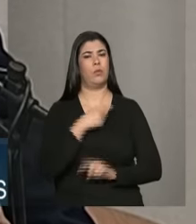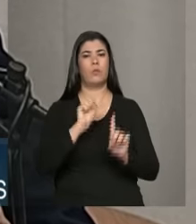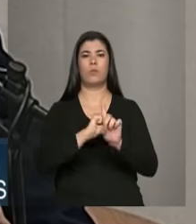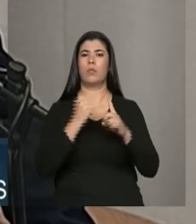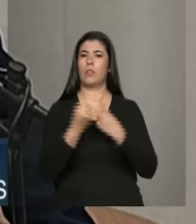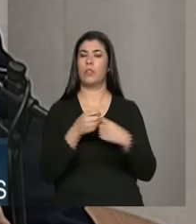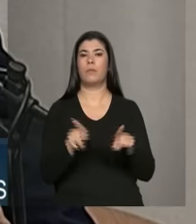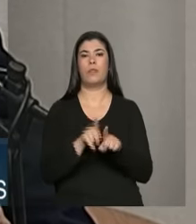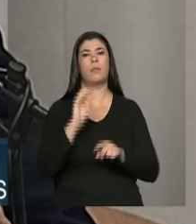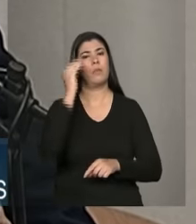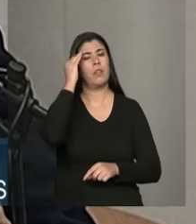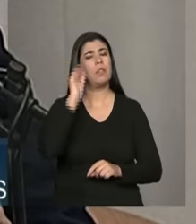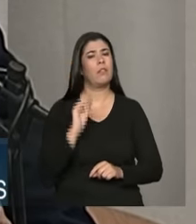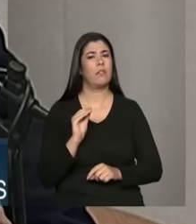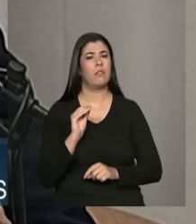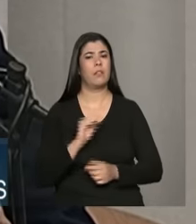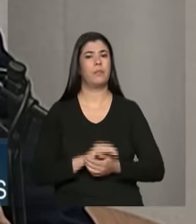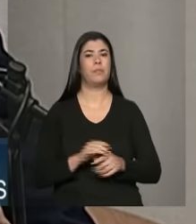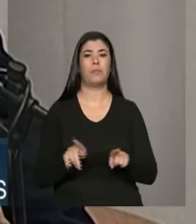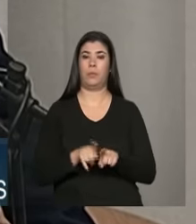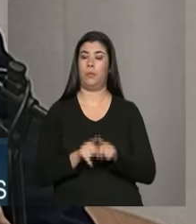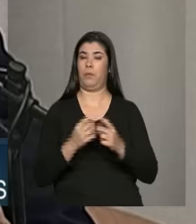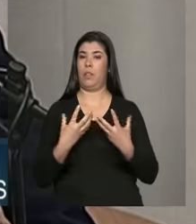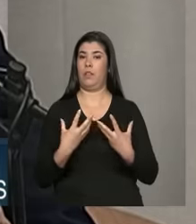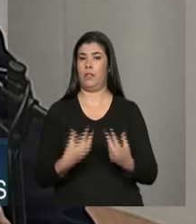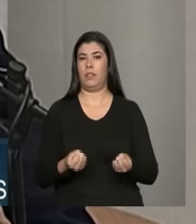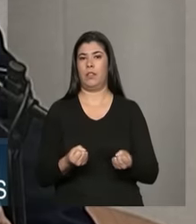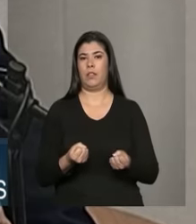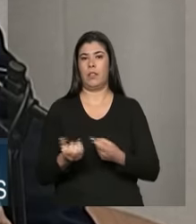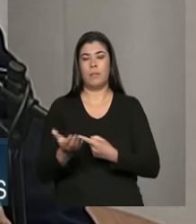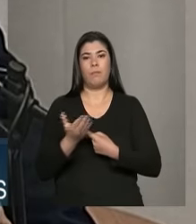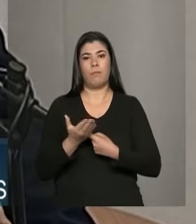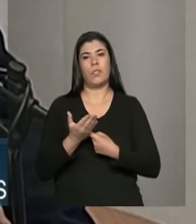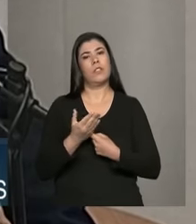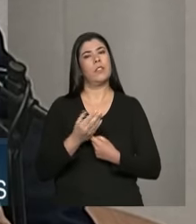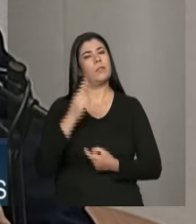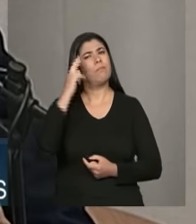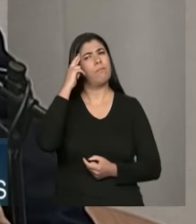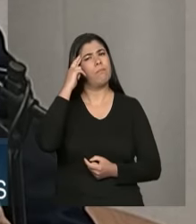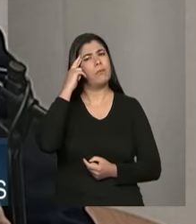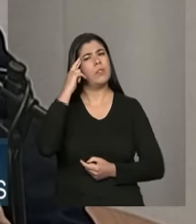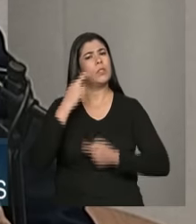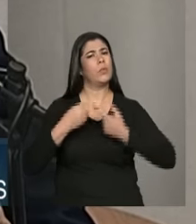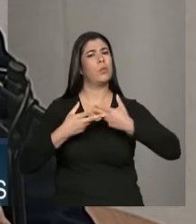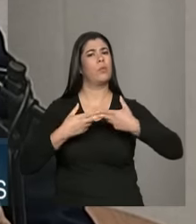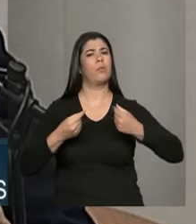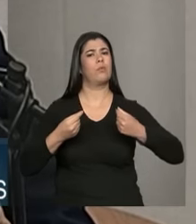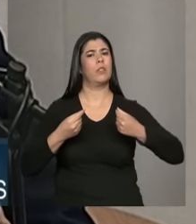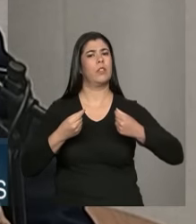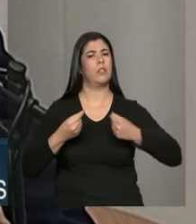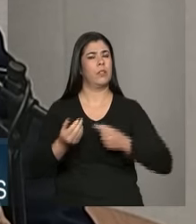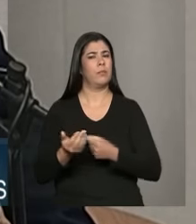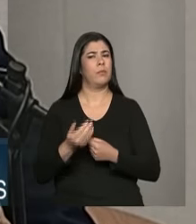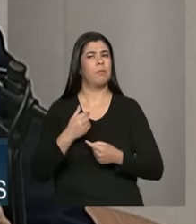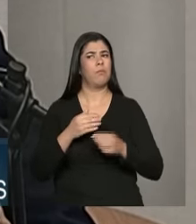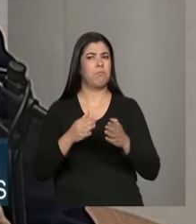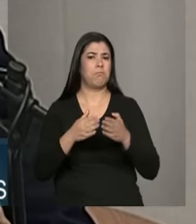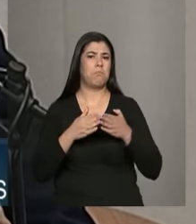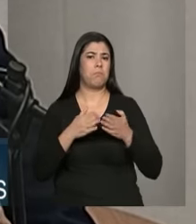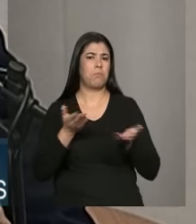e mas também eh permite que a gente possa refletir sobre determinadas questões eu me permitiria